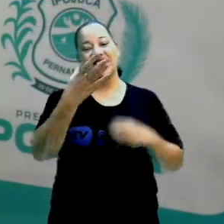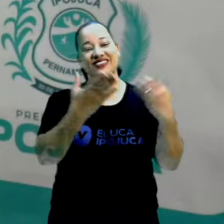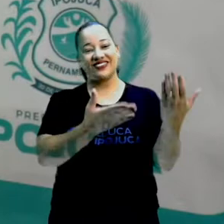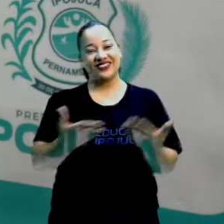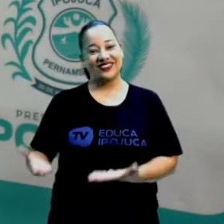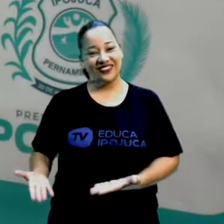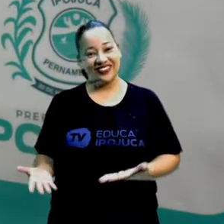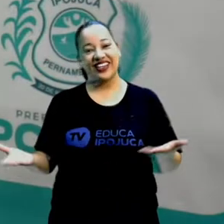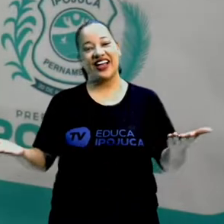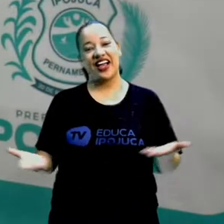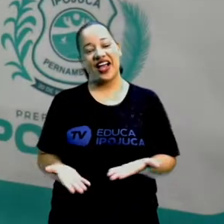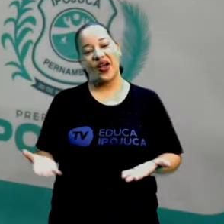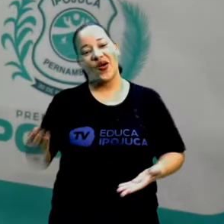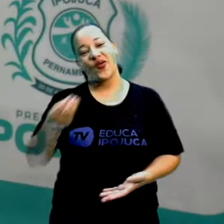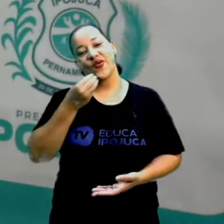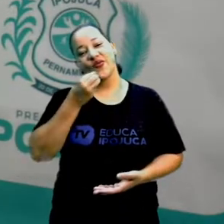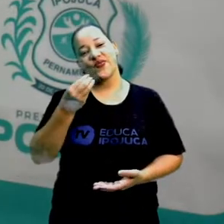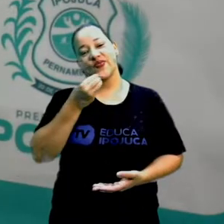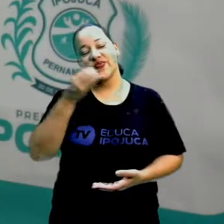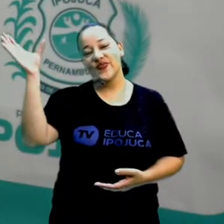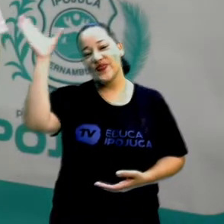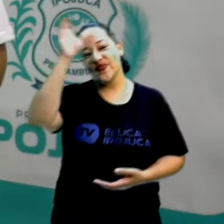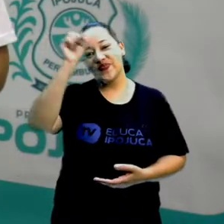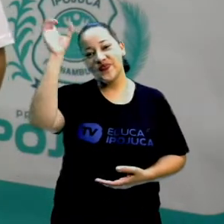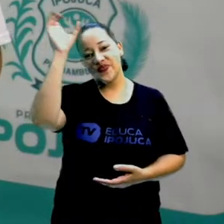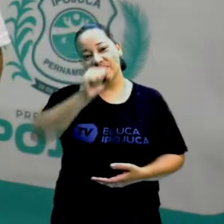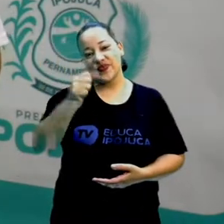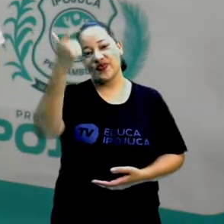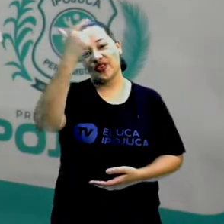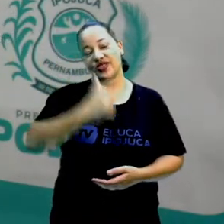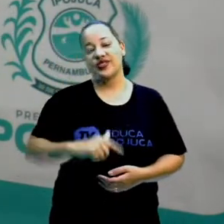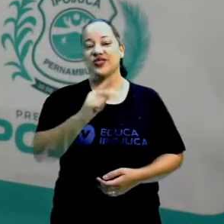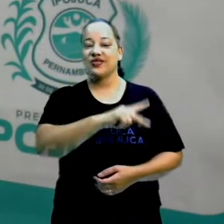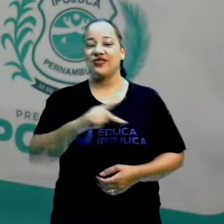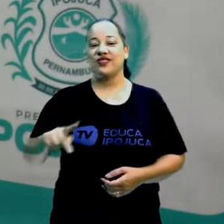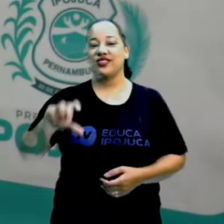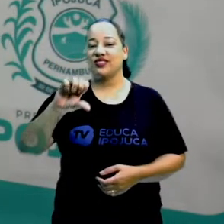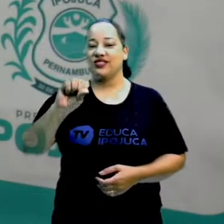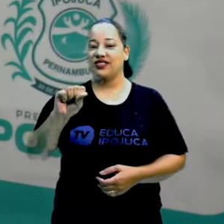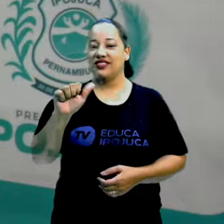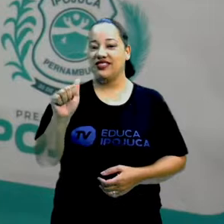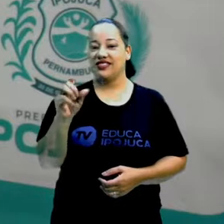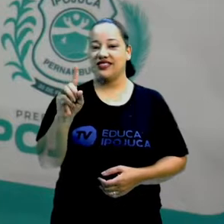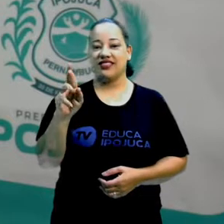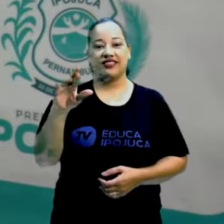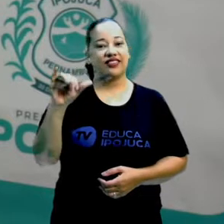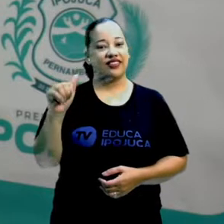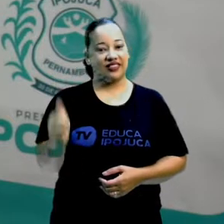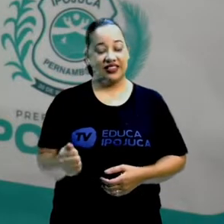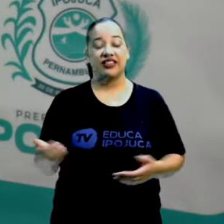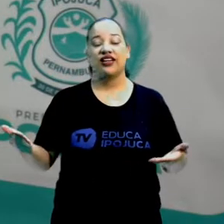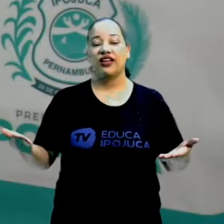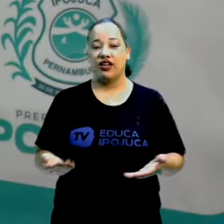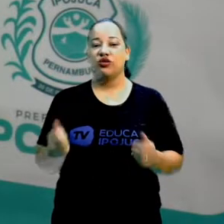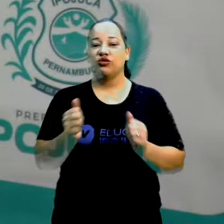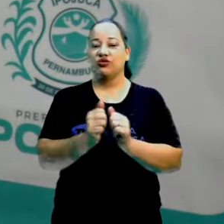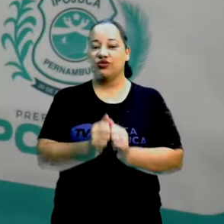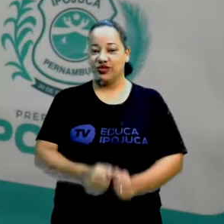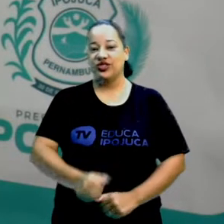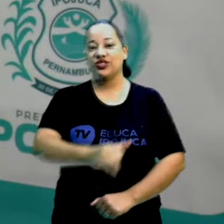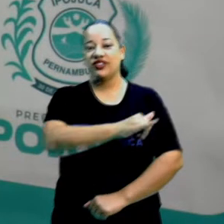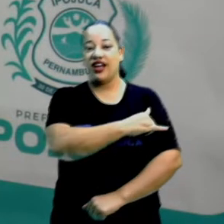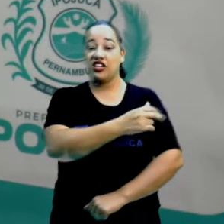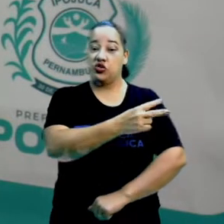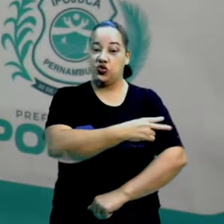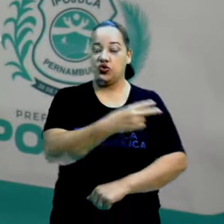Sejam bem-vindos a mais uma incrível oportunidade de aprendizagem. Eu sou a professora Sandra Lopes e estou com vocês na EJA Fase 2.